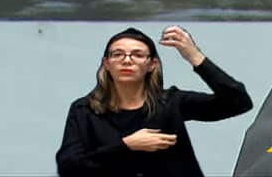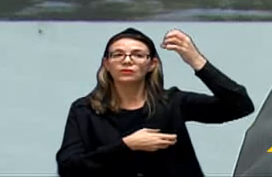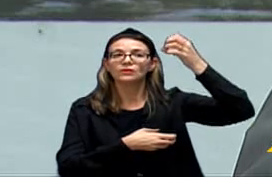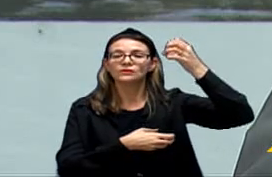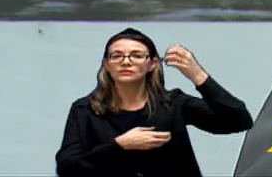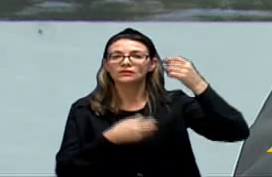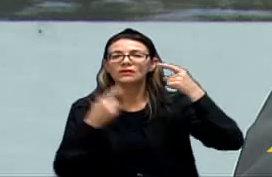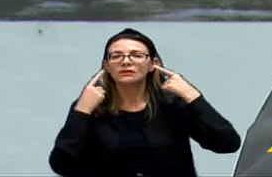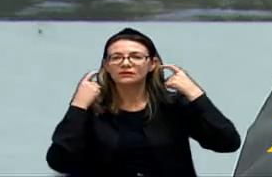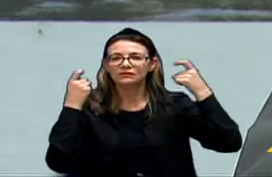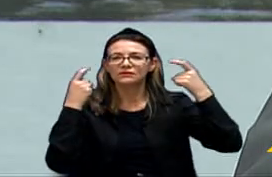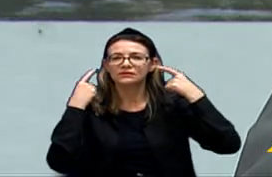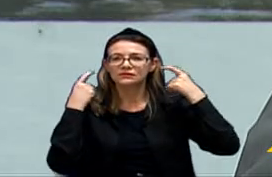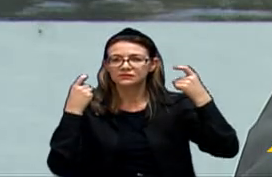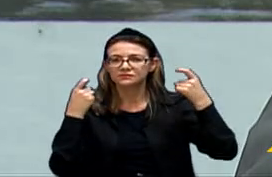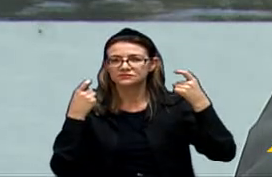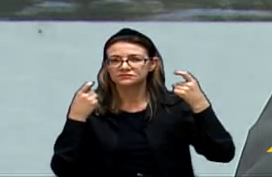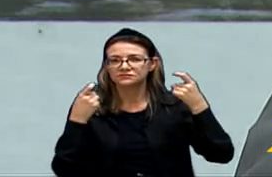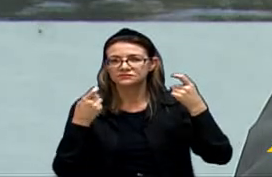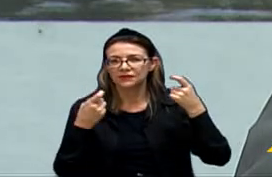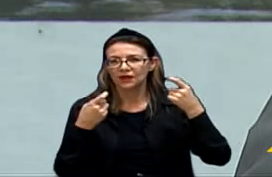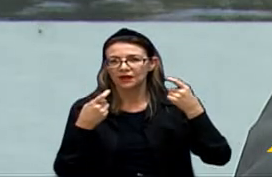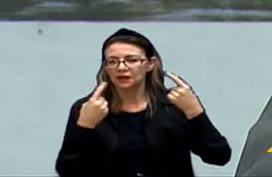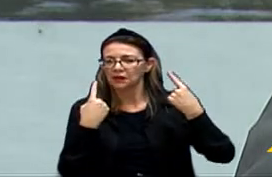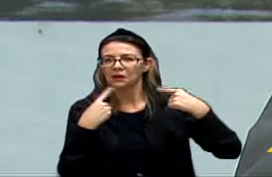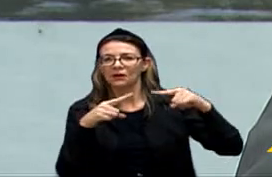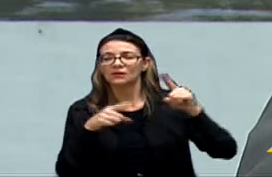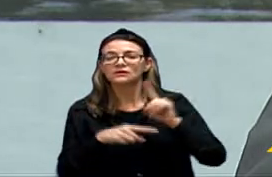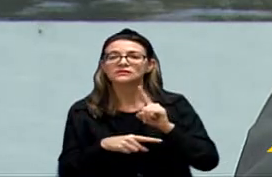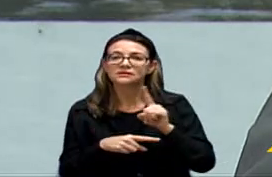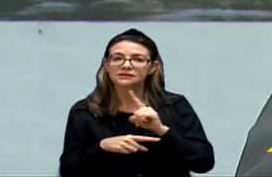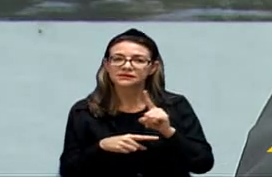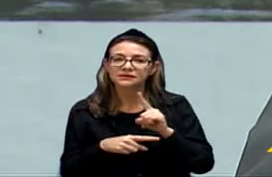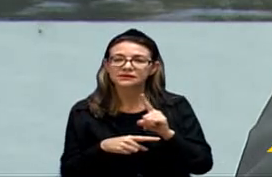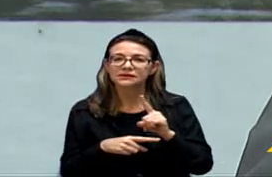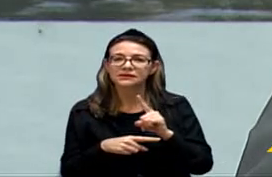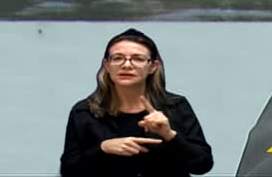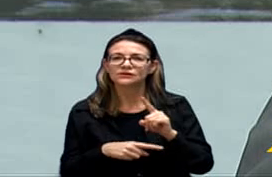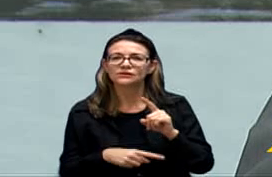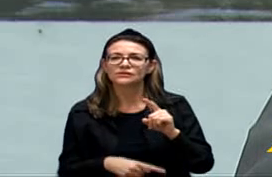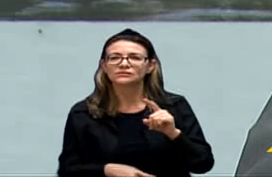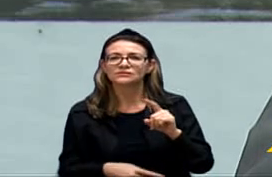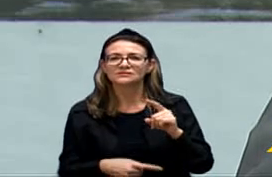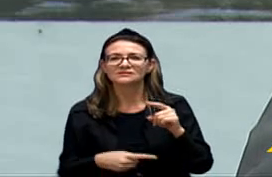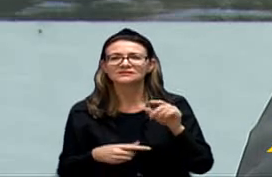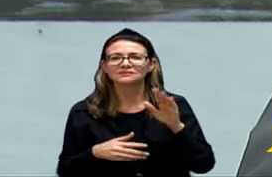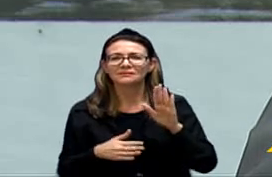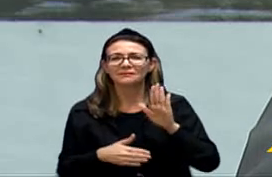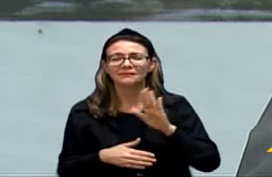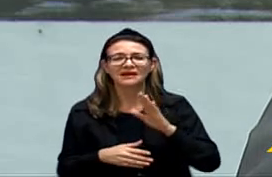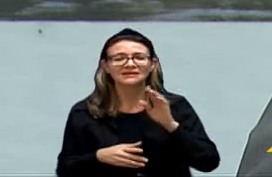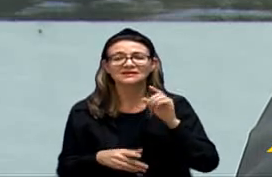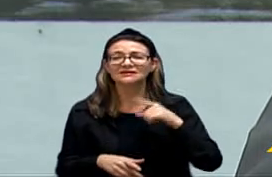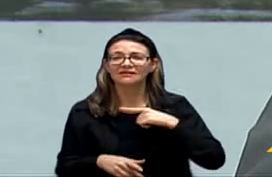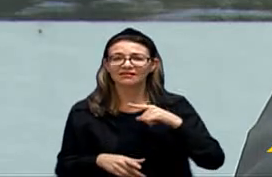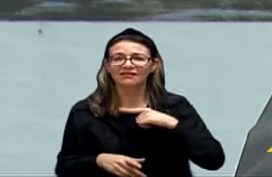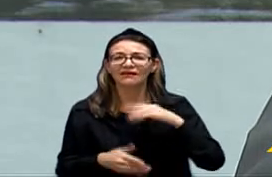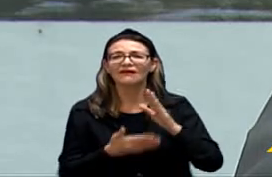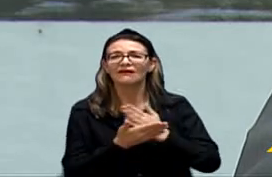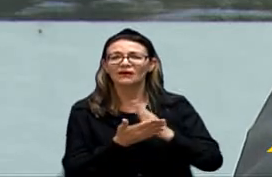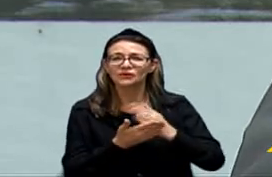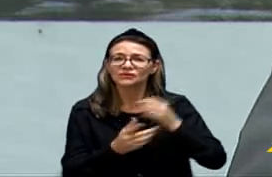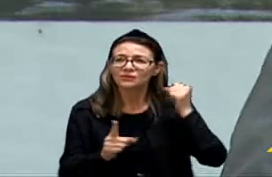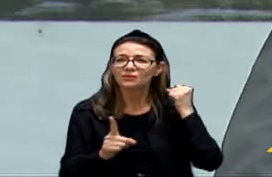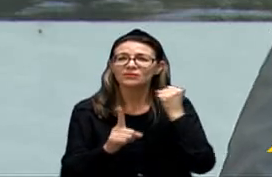Não temos nada contra os fogos de artifício mas os fogos de artifício com estampido eram muito impactantes e ainda são muito